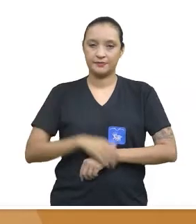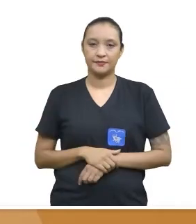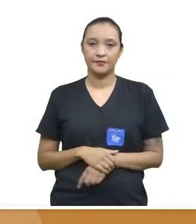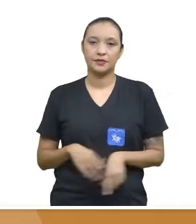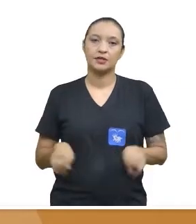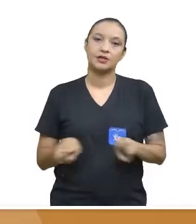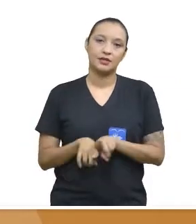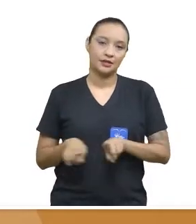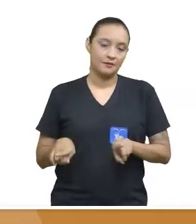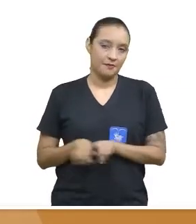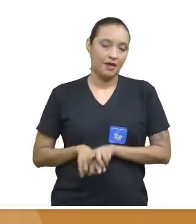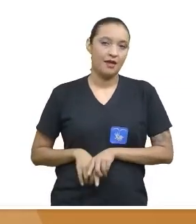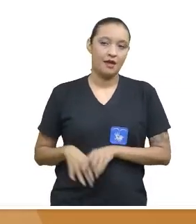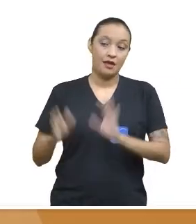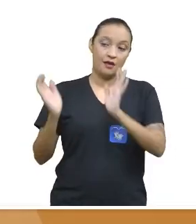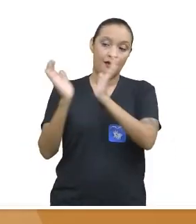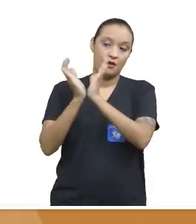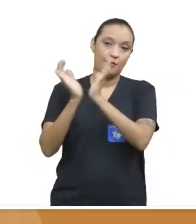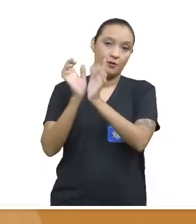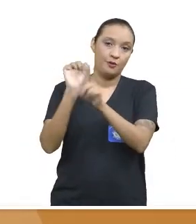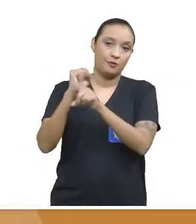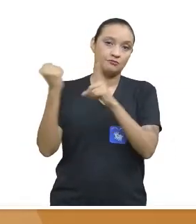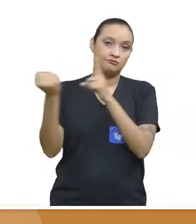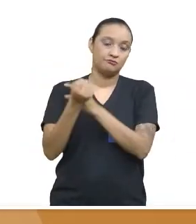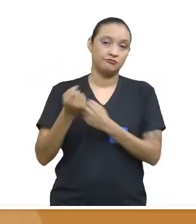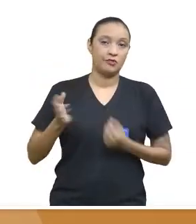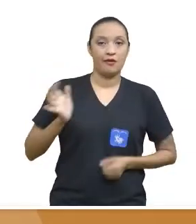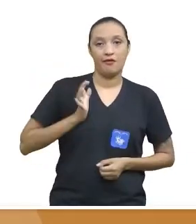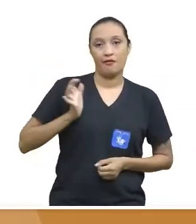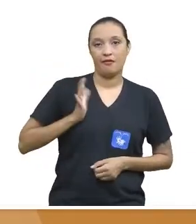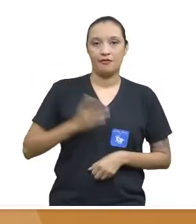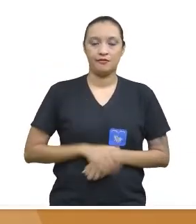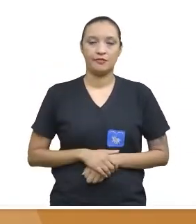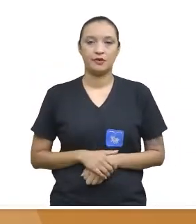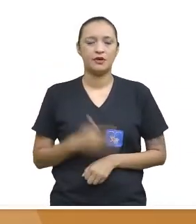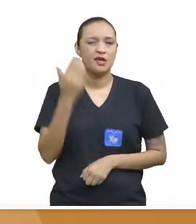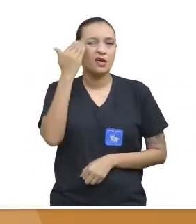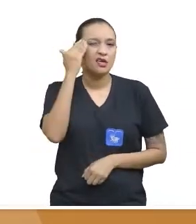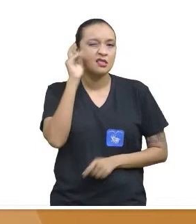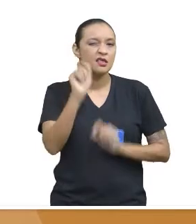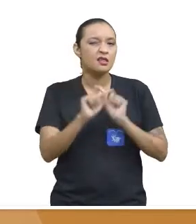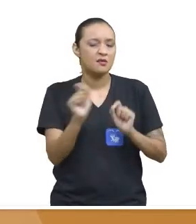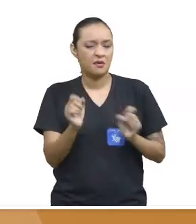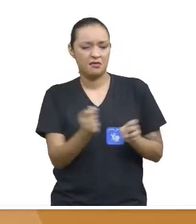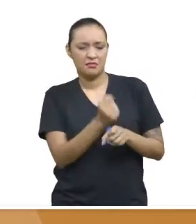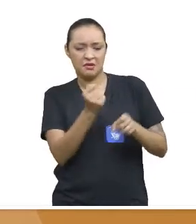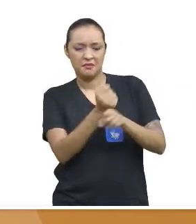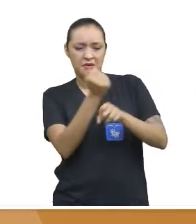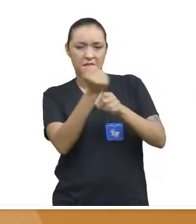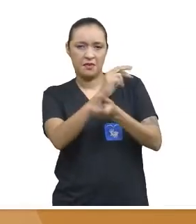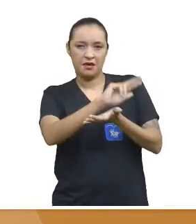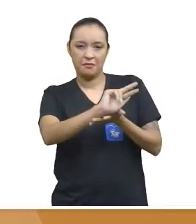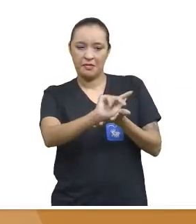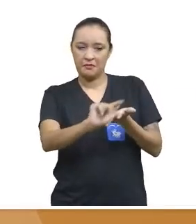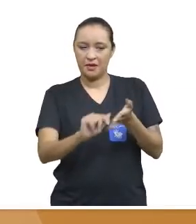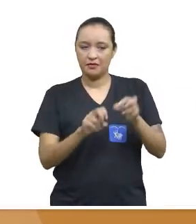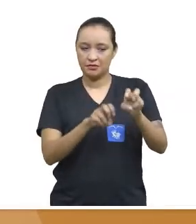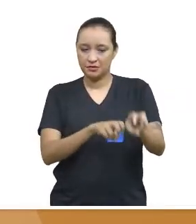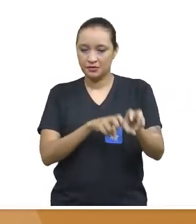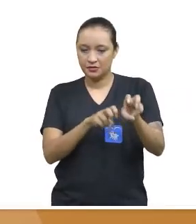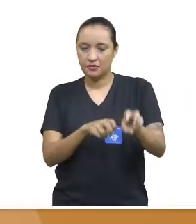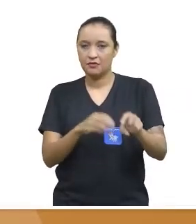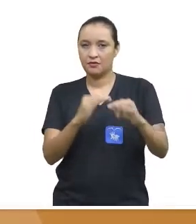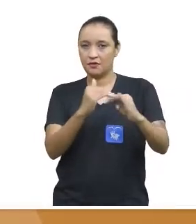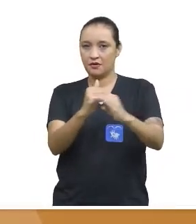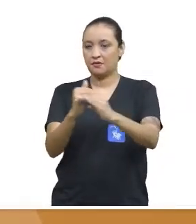classe média alta. Porque entendeu-se que essa ideia de reforma agrária, essa ideia de